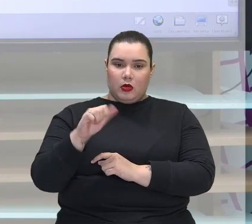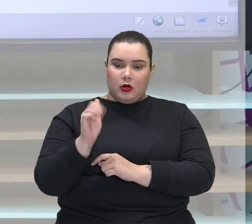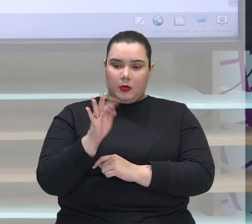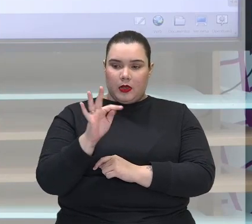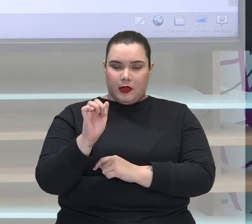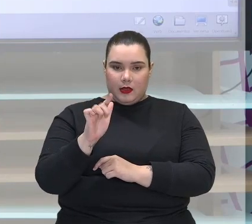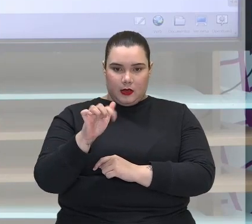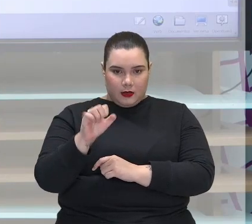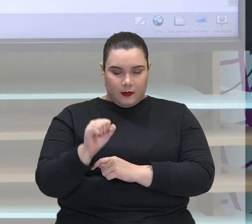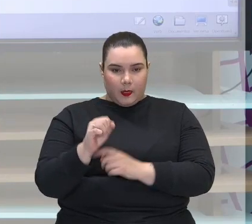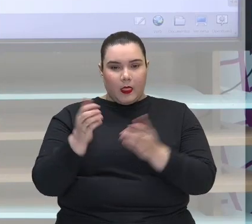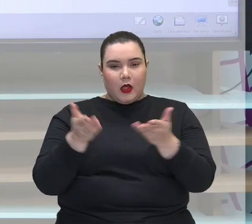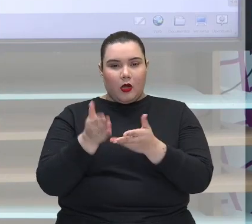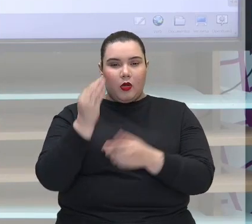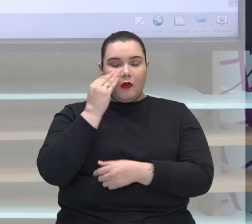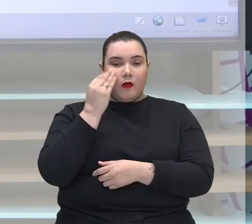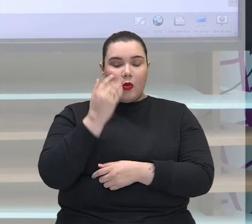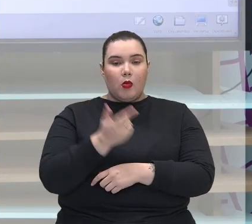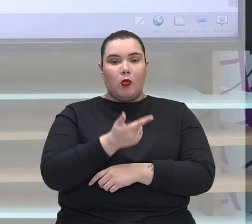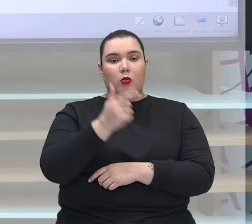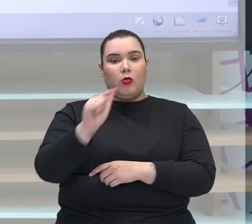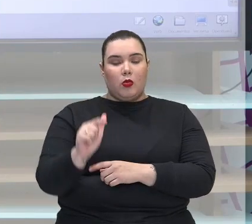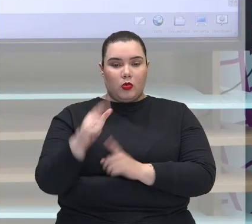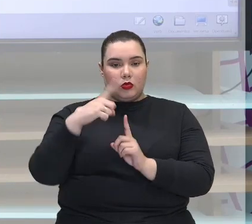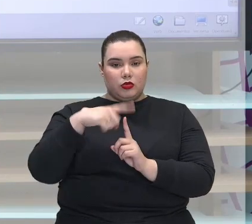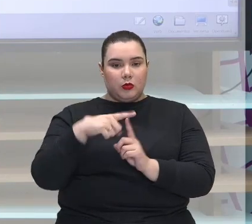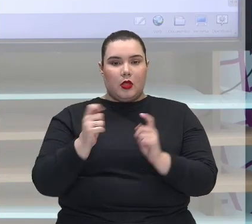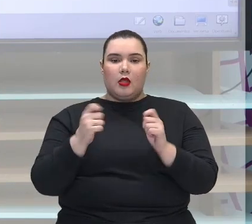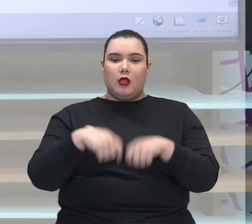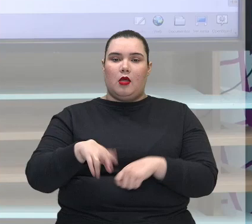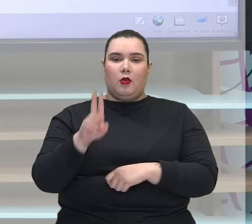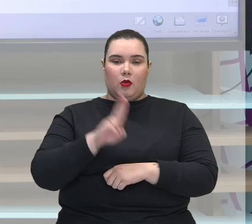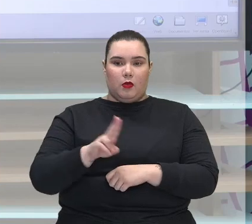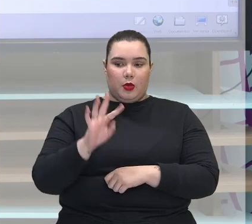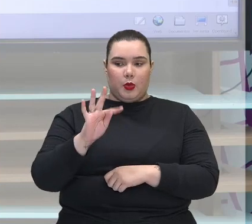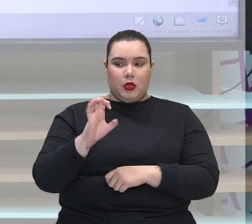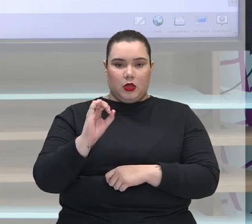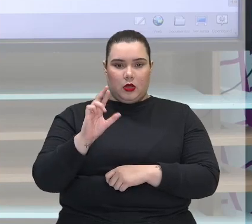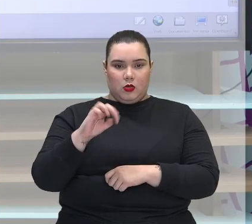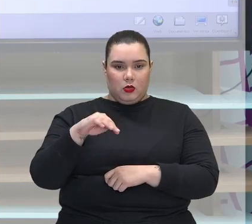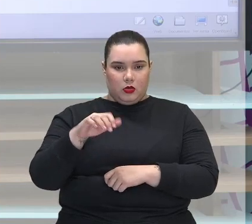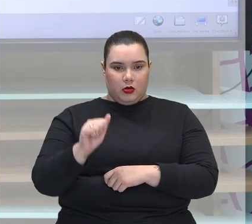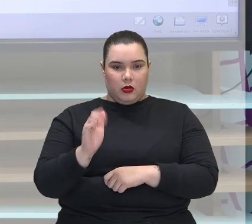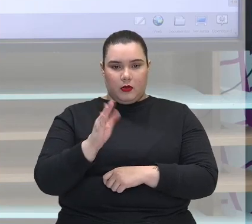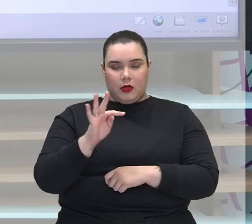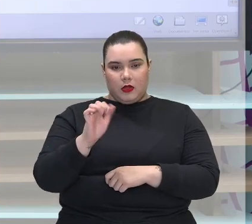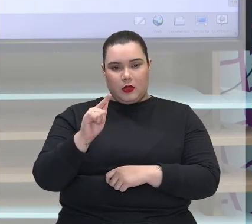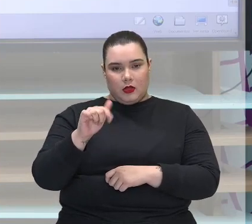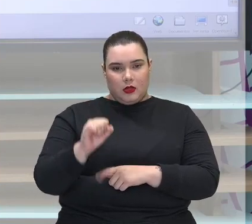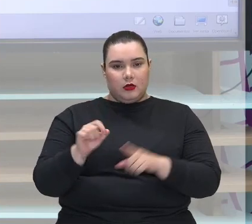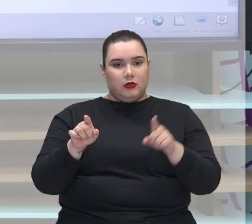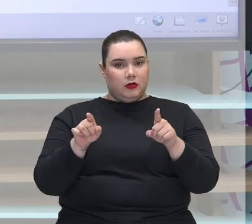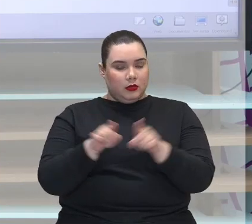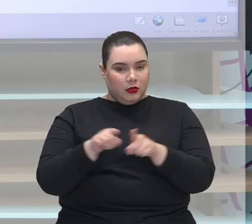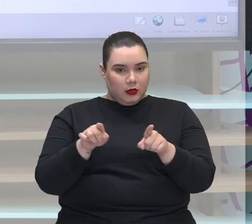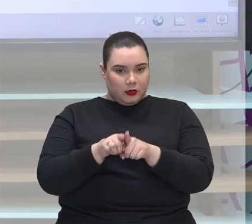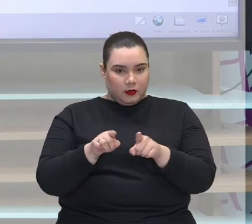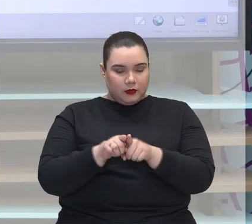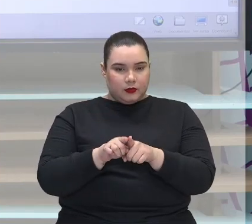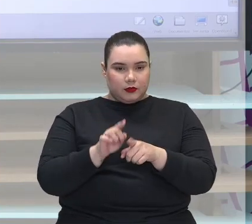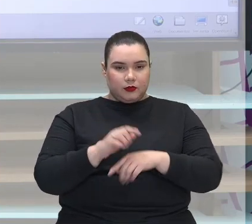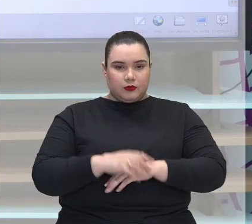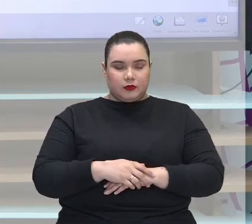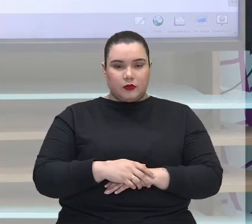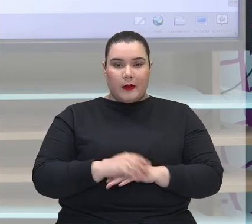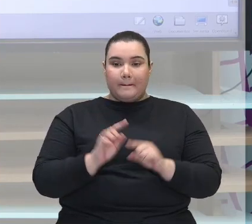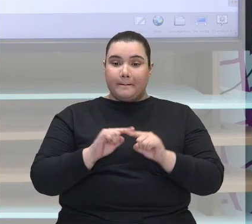gente também vai ver uma outra função onde é possível a gente usar o teorema de Tales para calcular os valores que estão faltando.